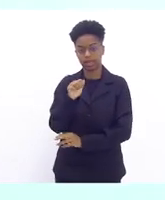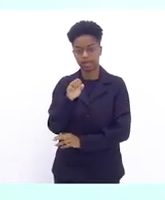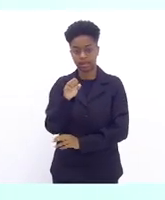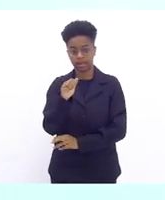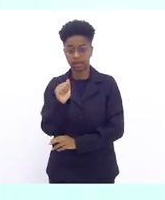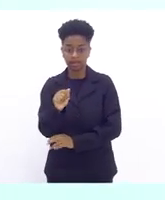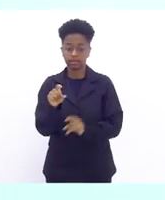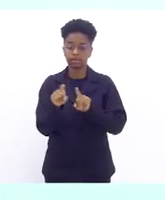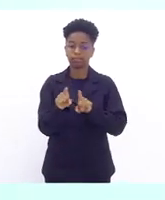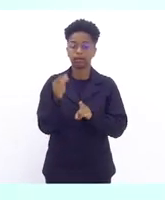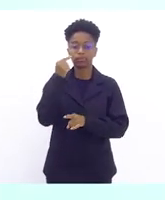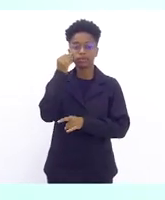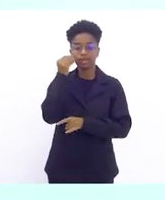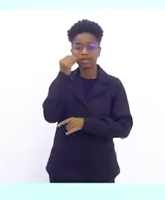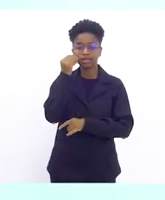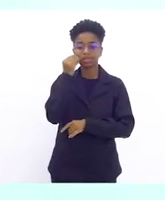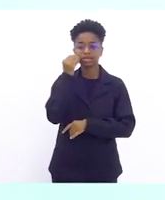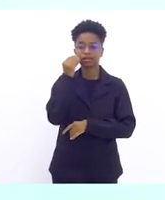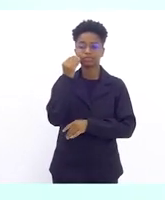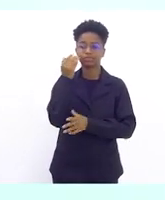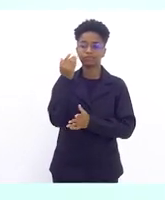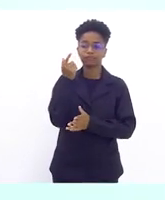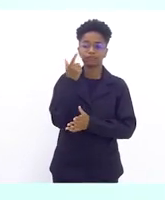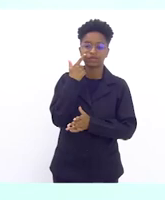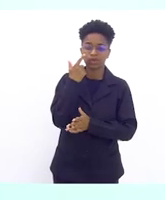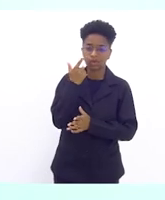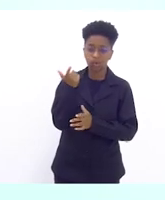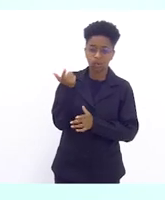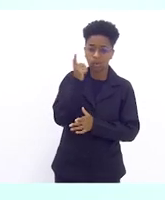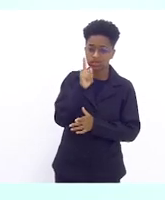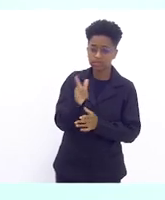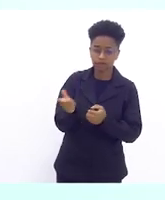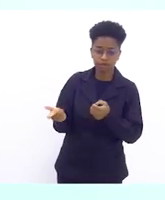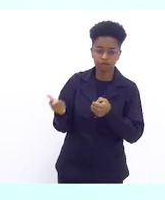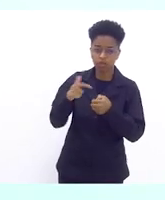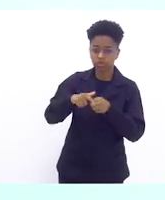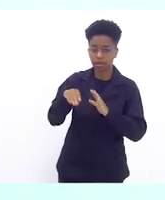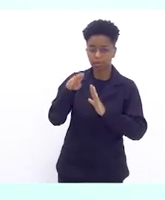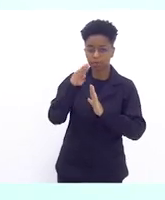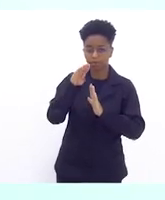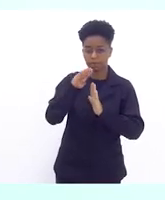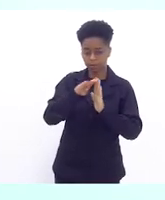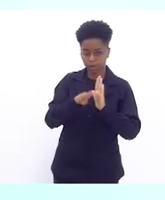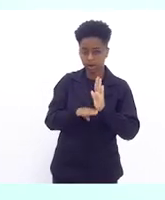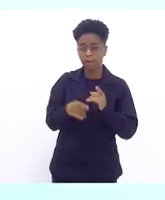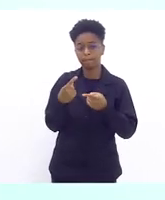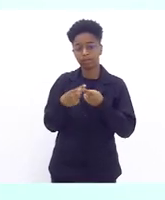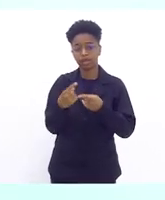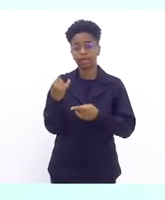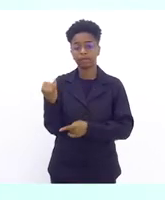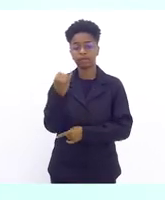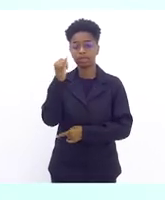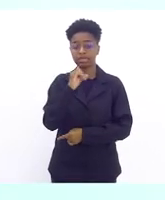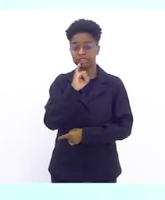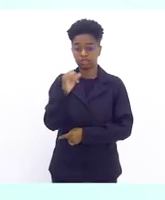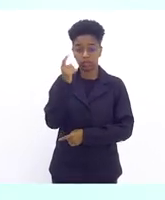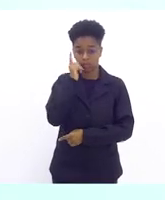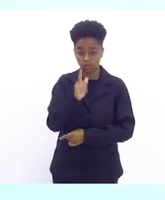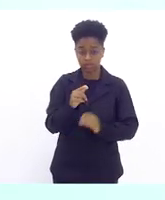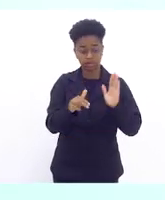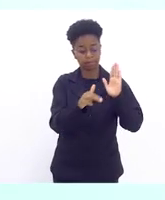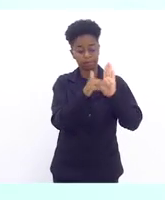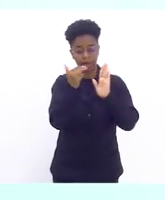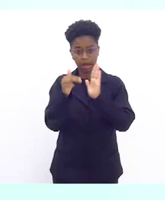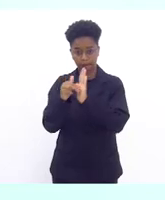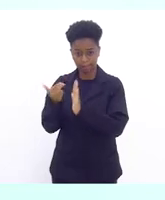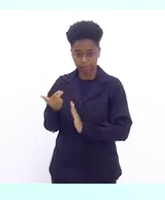e eu tô aqui para ver se conseguimos voltar esse programa Porque é importante porque esterilizando animais que vivem no